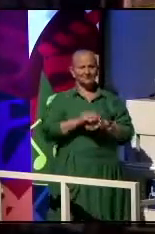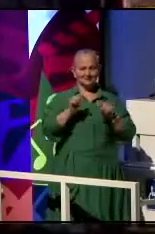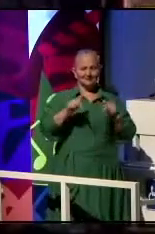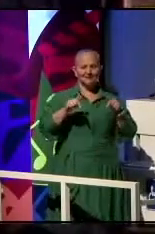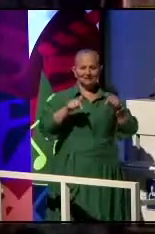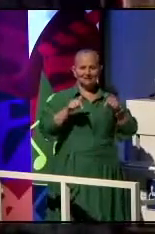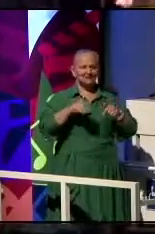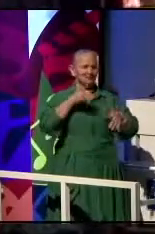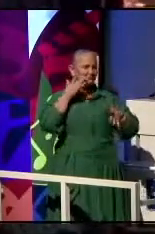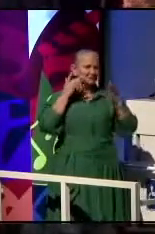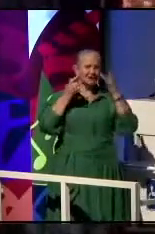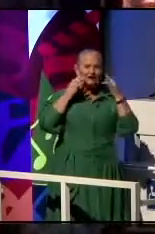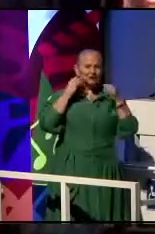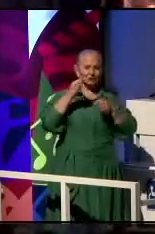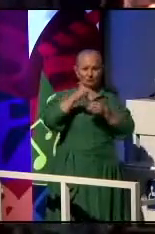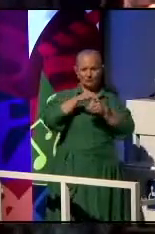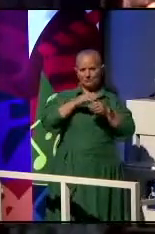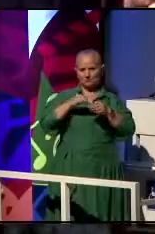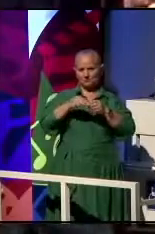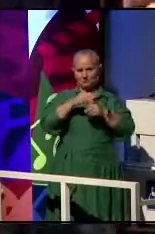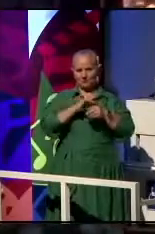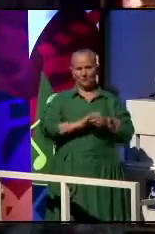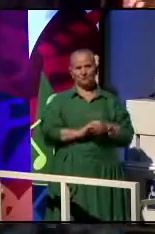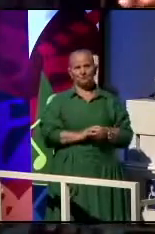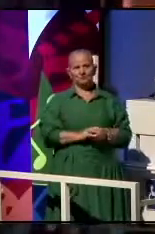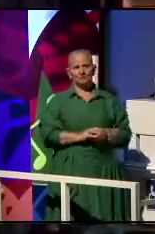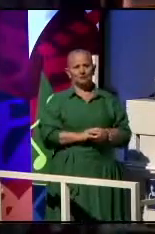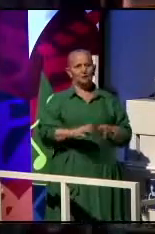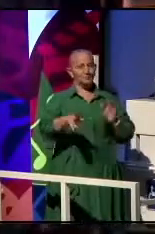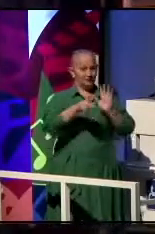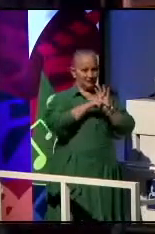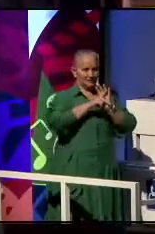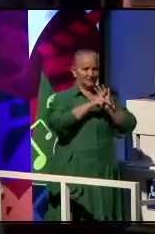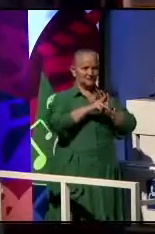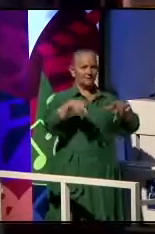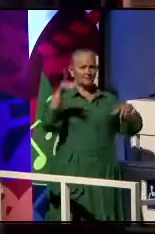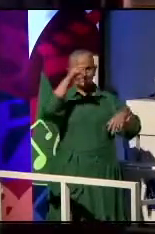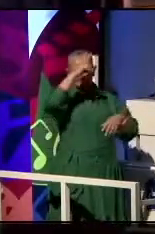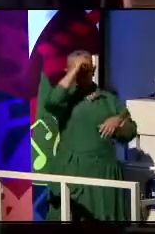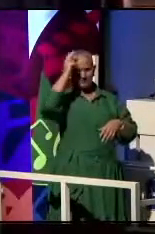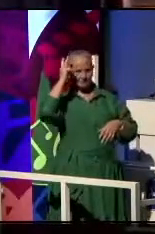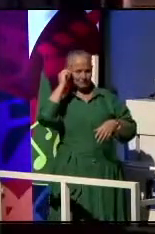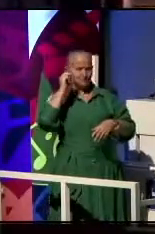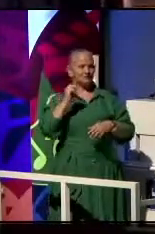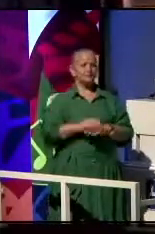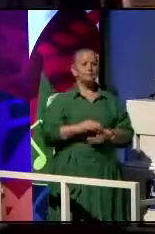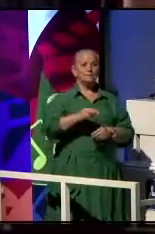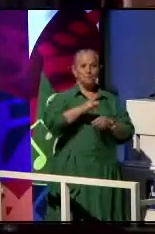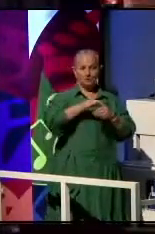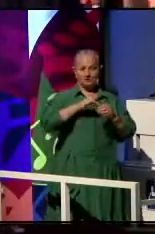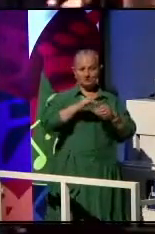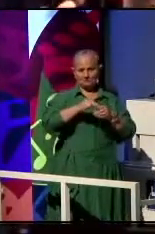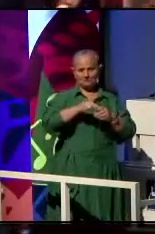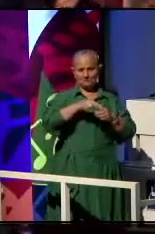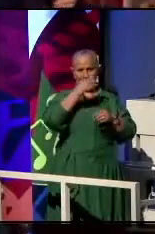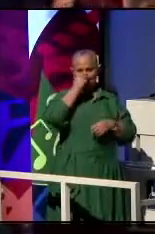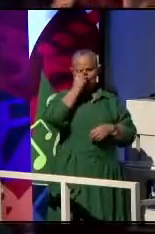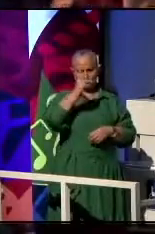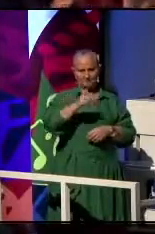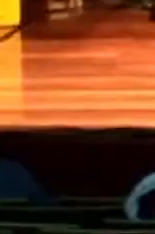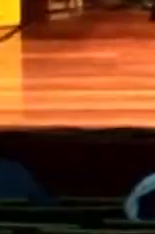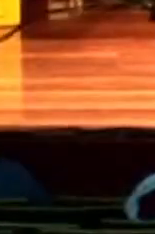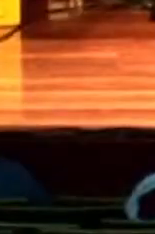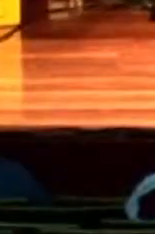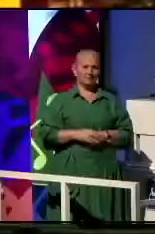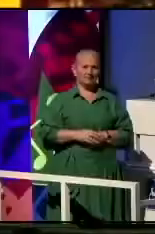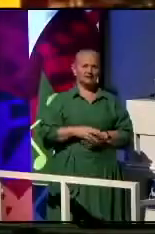de óculos, está com uma blusa vermelha, uma calça preta e um blazer bege. Aí no nosso estado, com